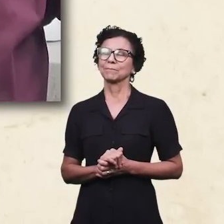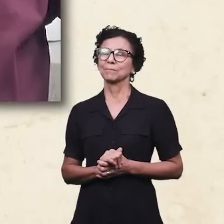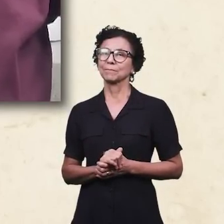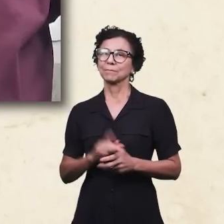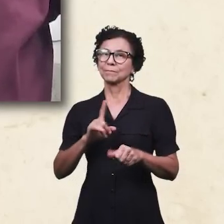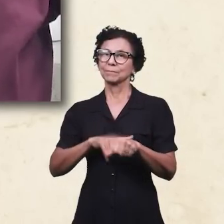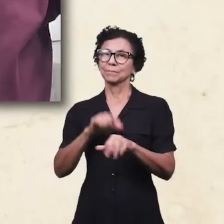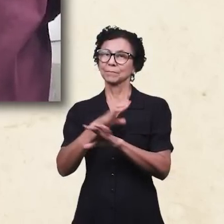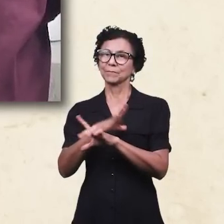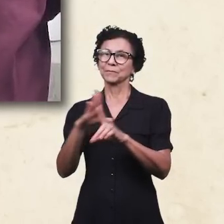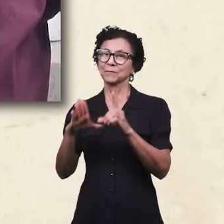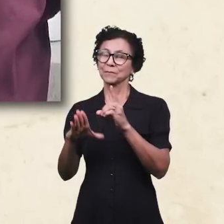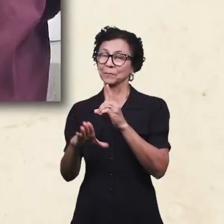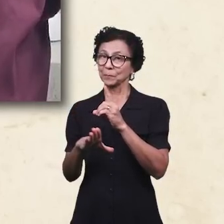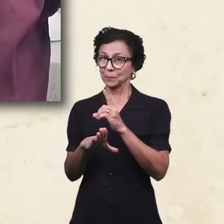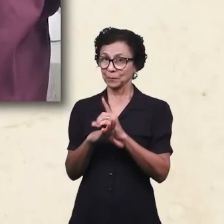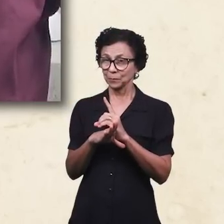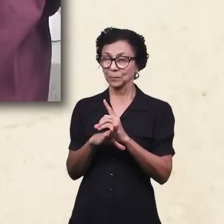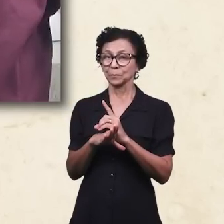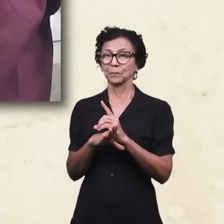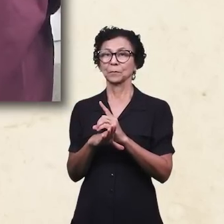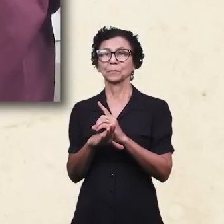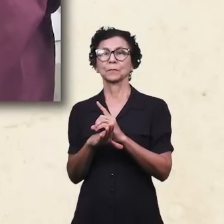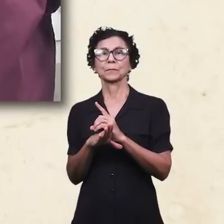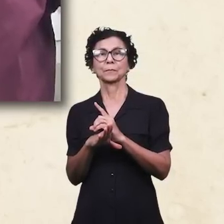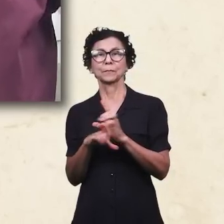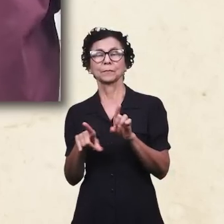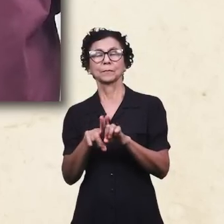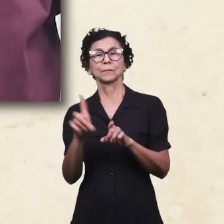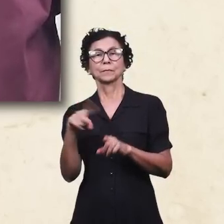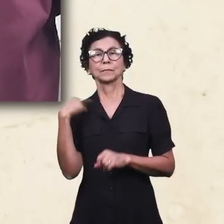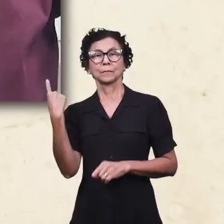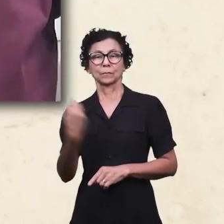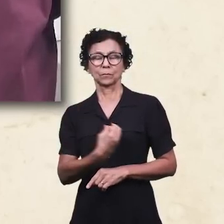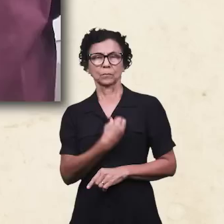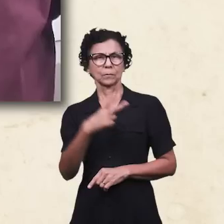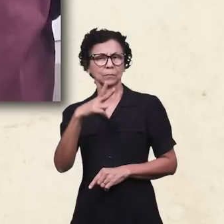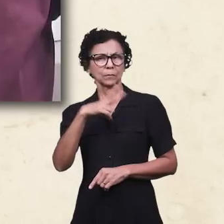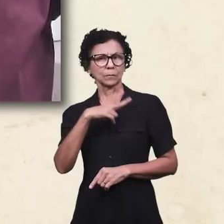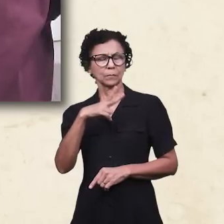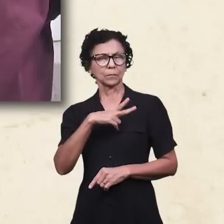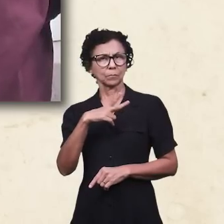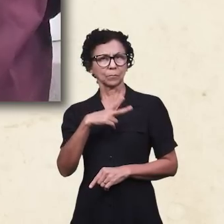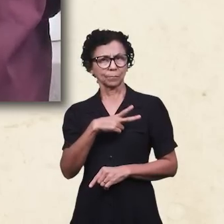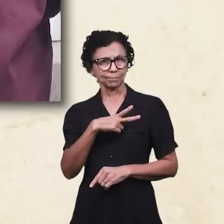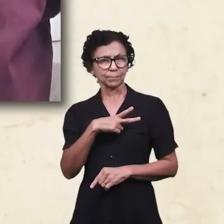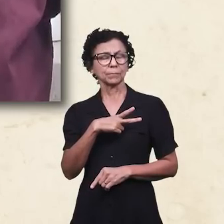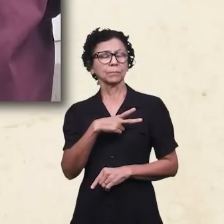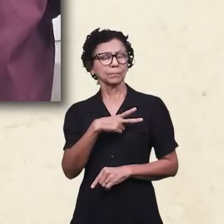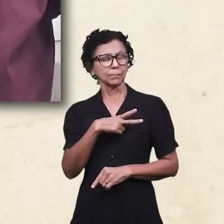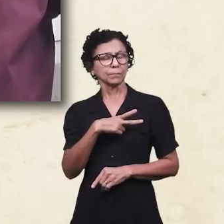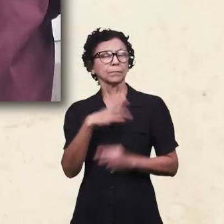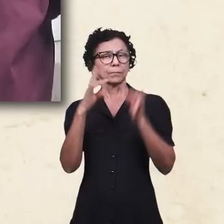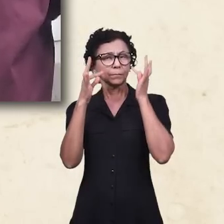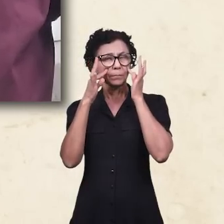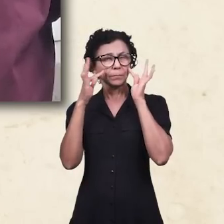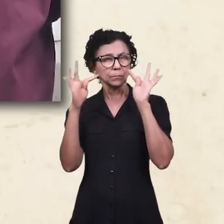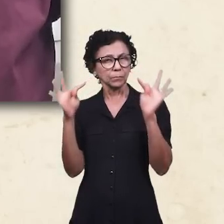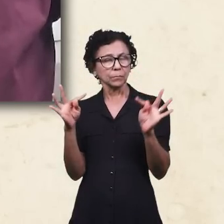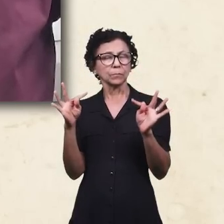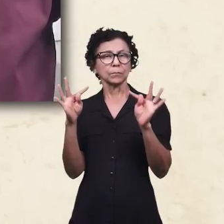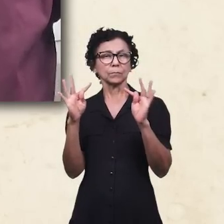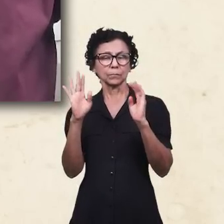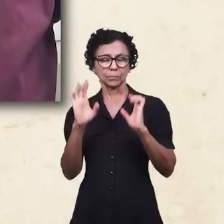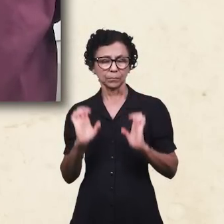vida através dos cultos. Mas também a nossa vida precisa ser um culto na presença do Senhor. Aonde nós estivermos, na